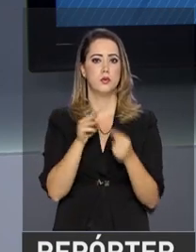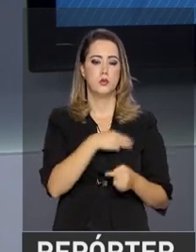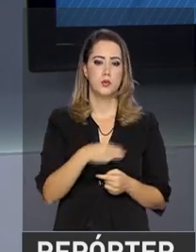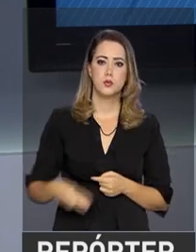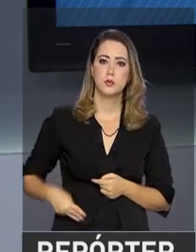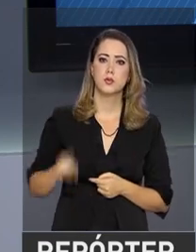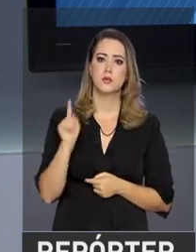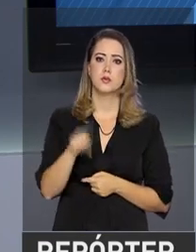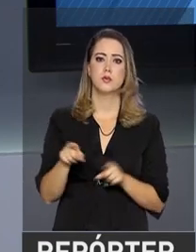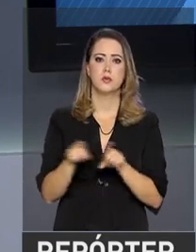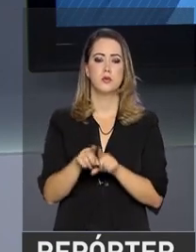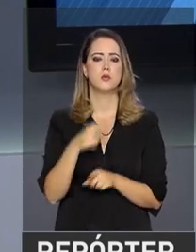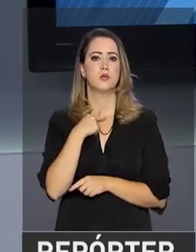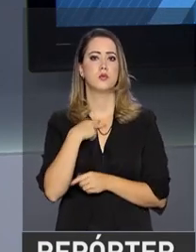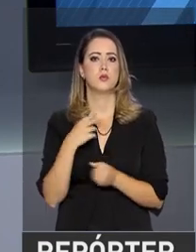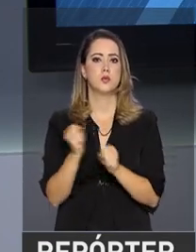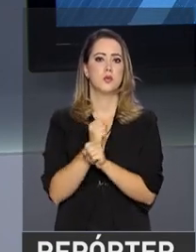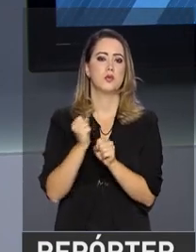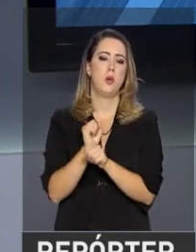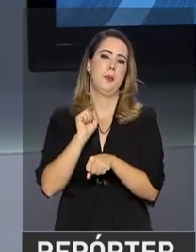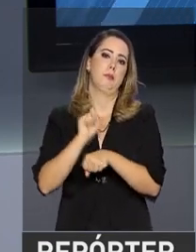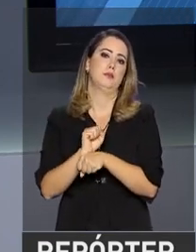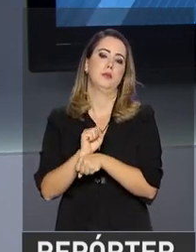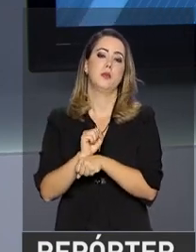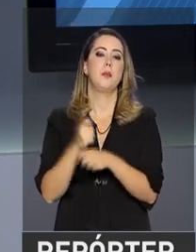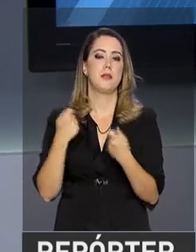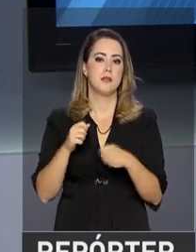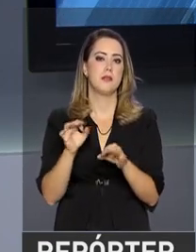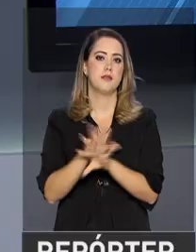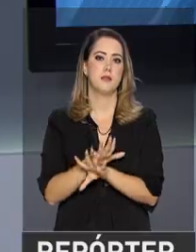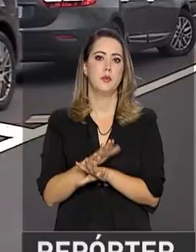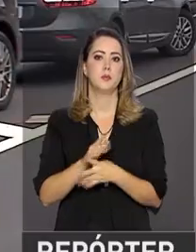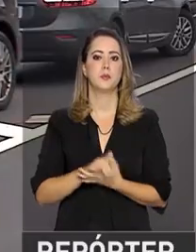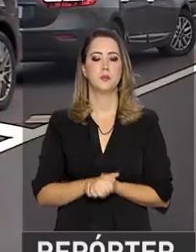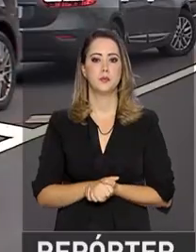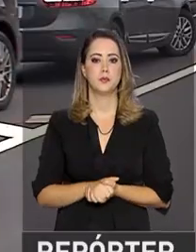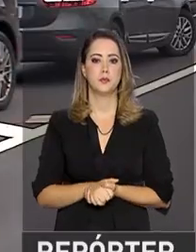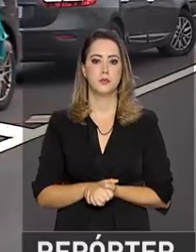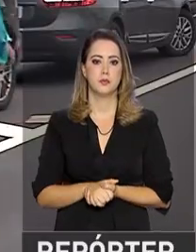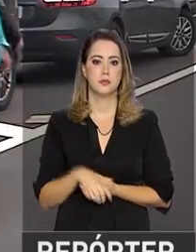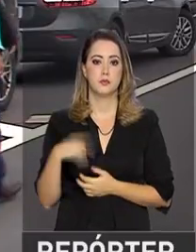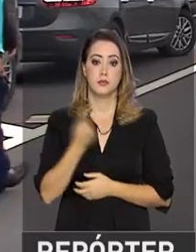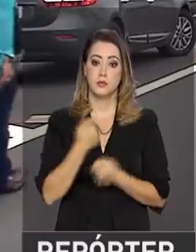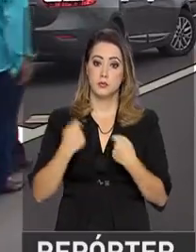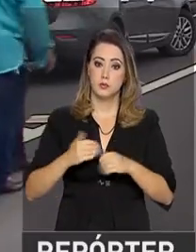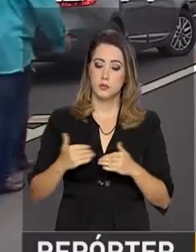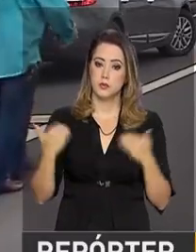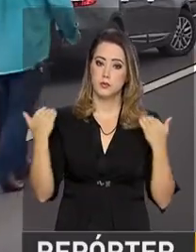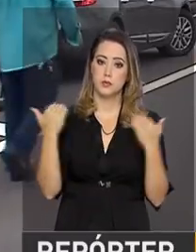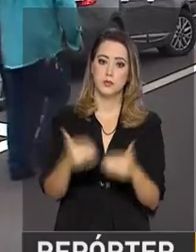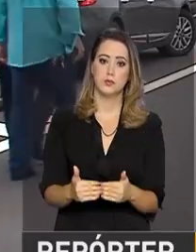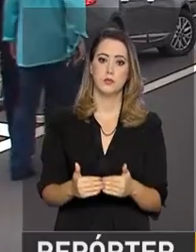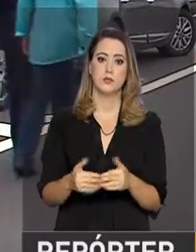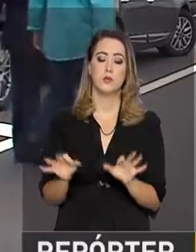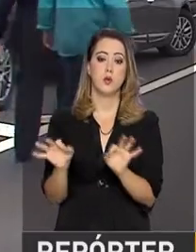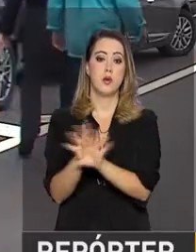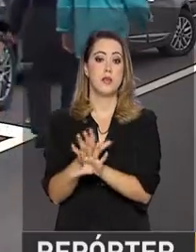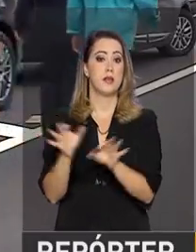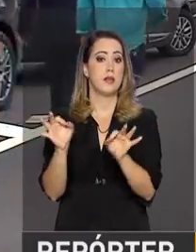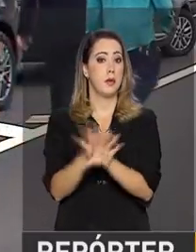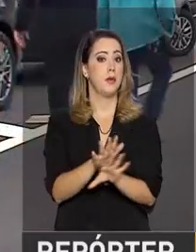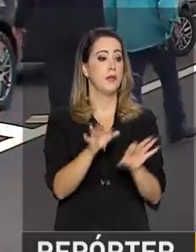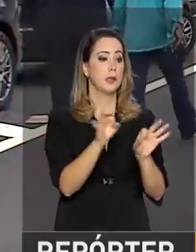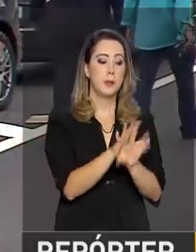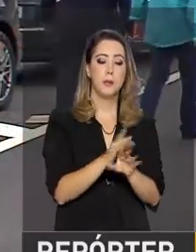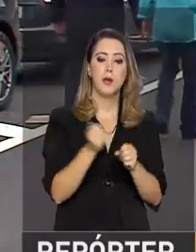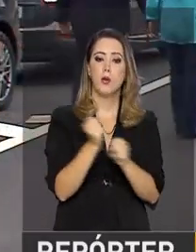a ordem é não deixar nenhuma obra sem finalização nós temos que enfrentar e concluir obras